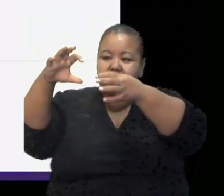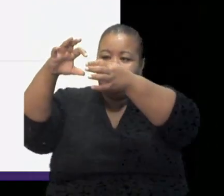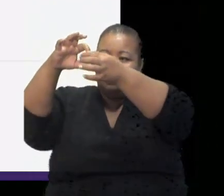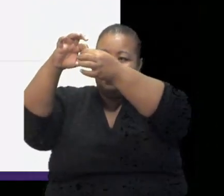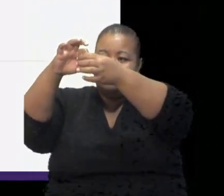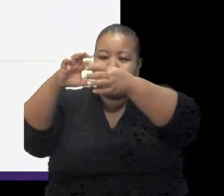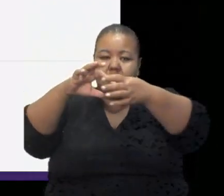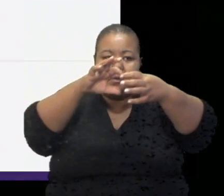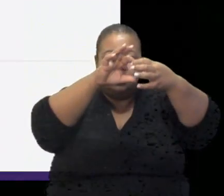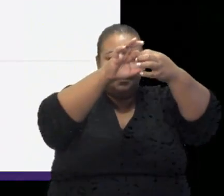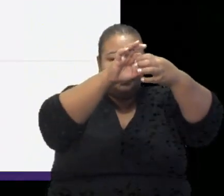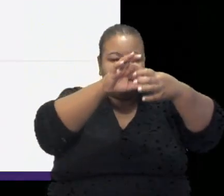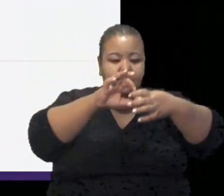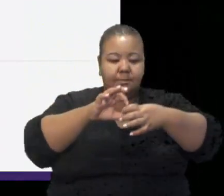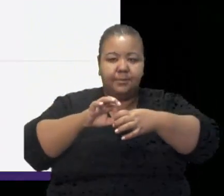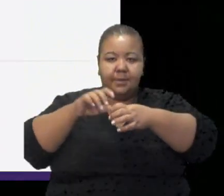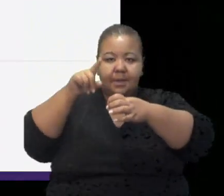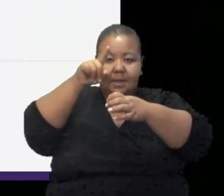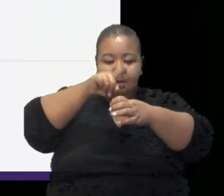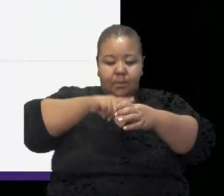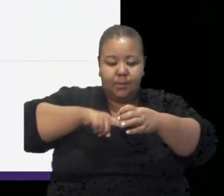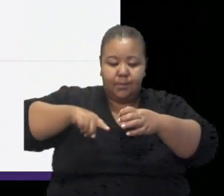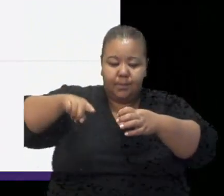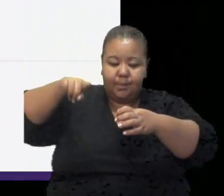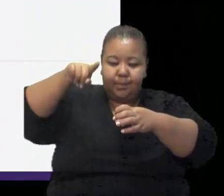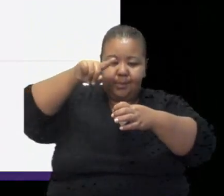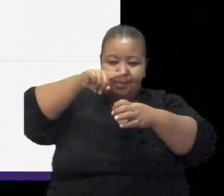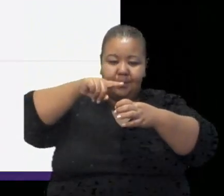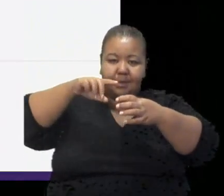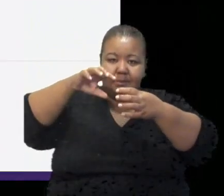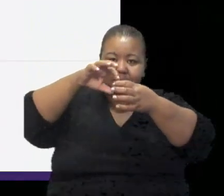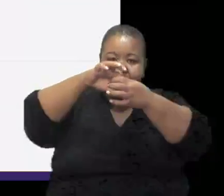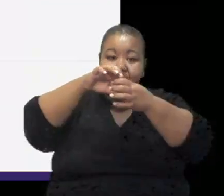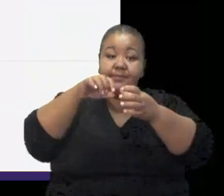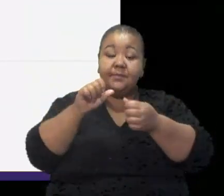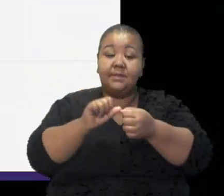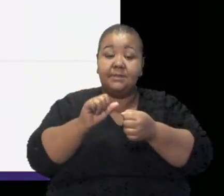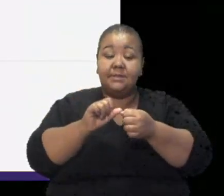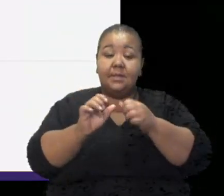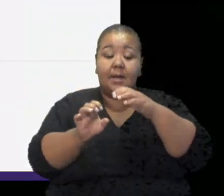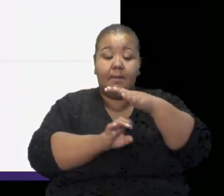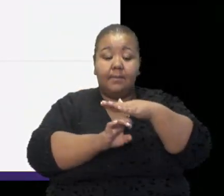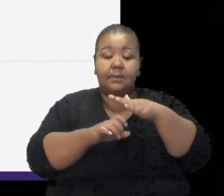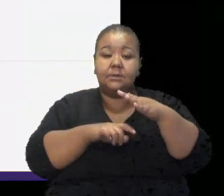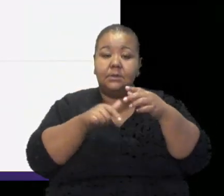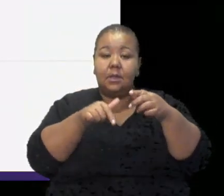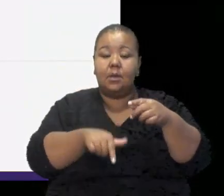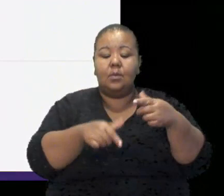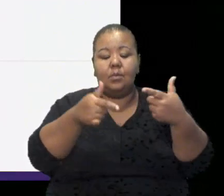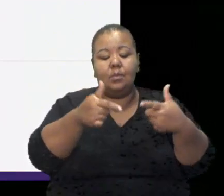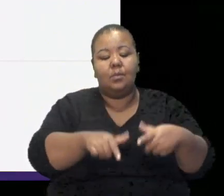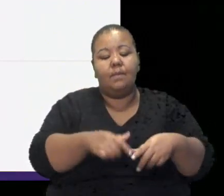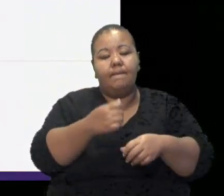processos acontecendo simultaneamente, né, se eu quiser fazer a empresa ter uma linha de produção